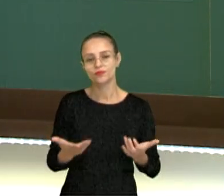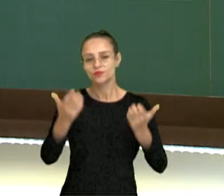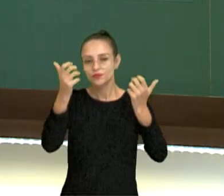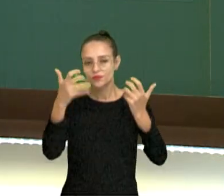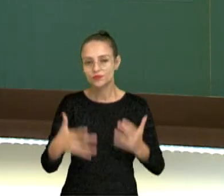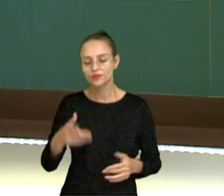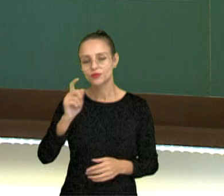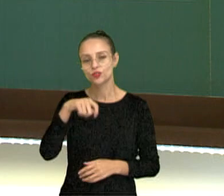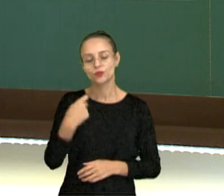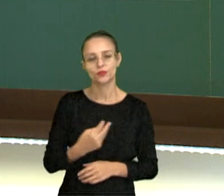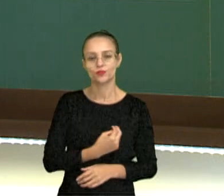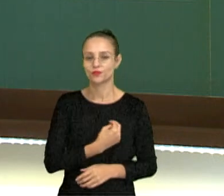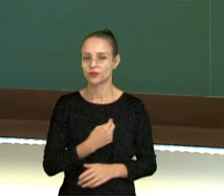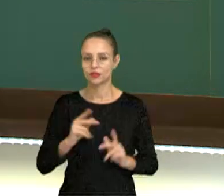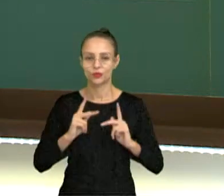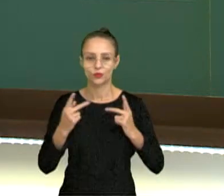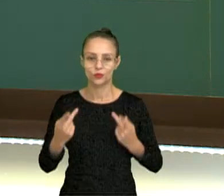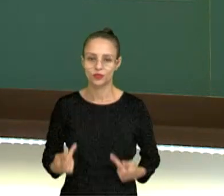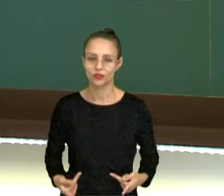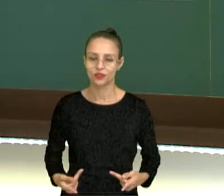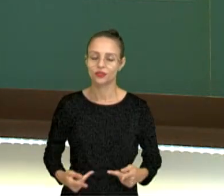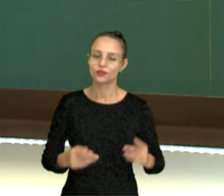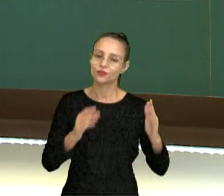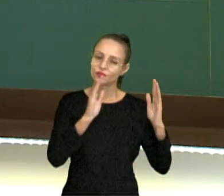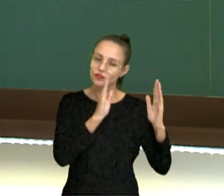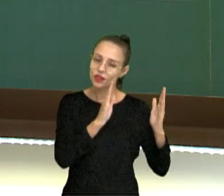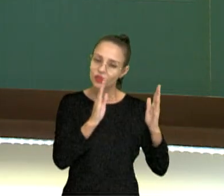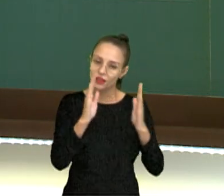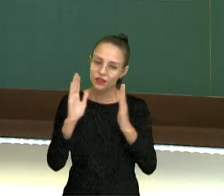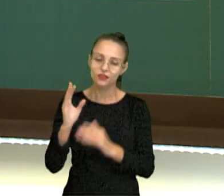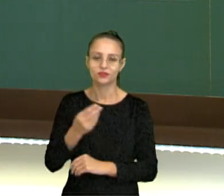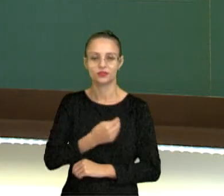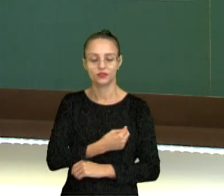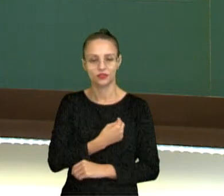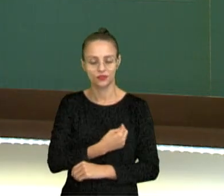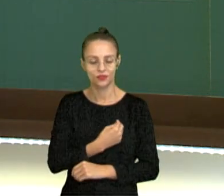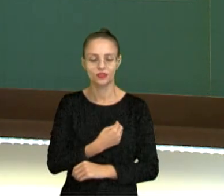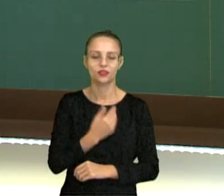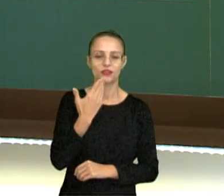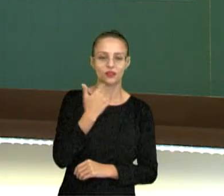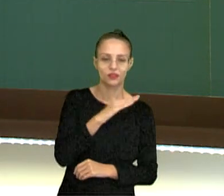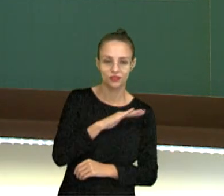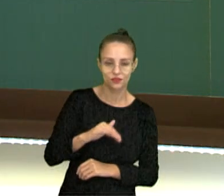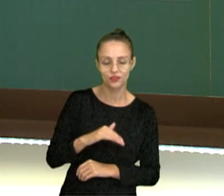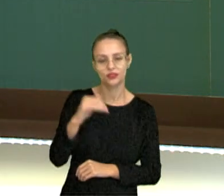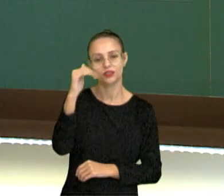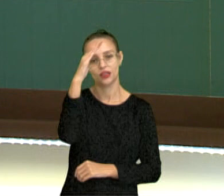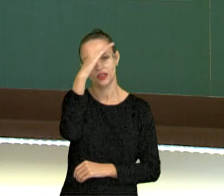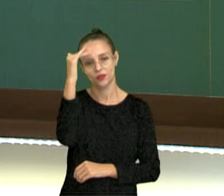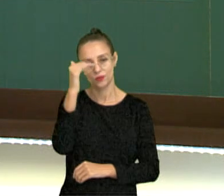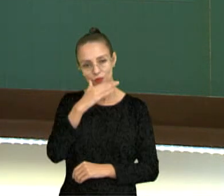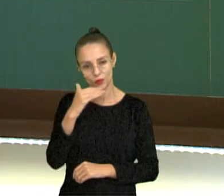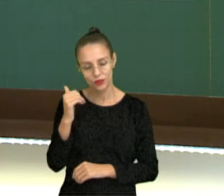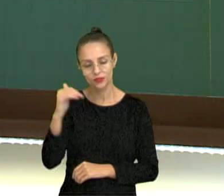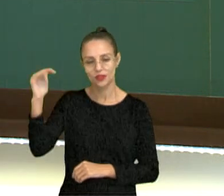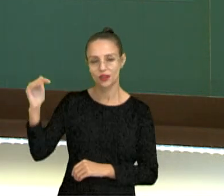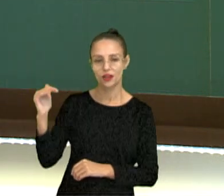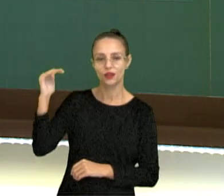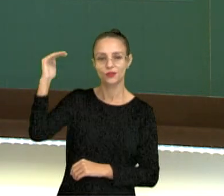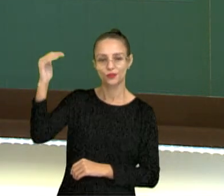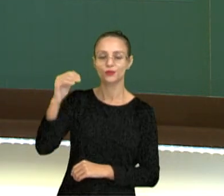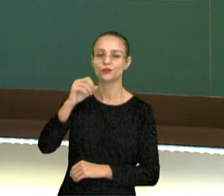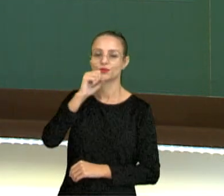falando da vida humana, porque nós estamos falando das fases da vida. Infância, adolescência, fase adulta